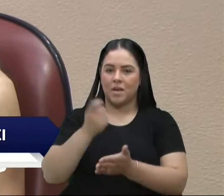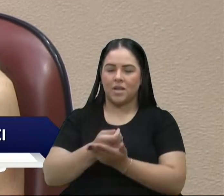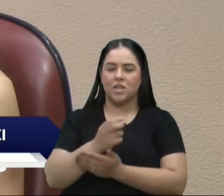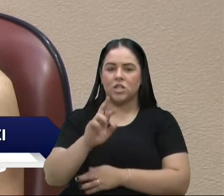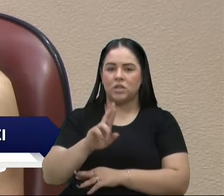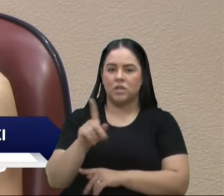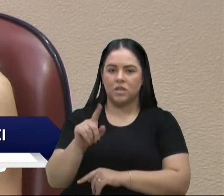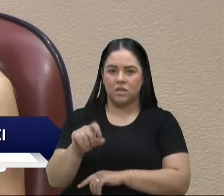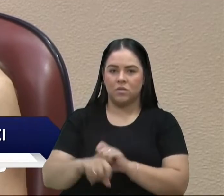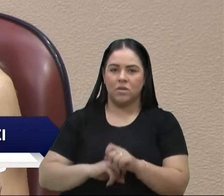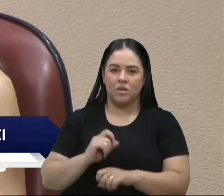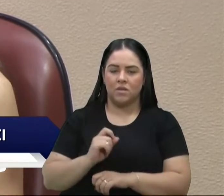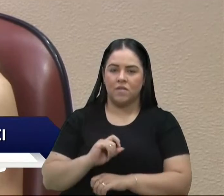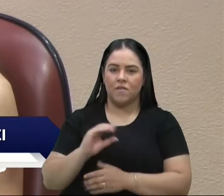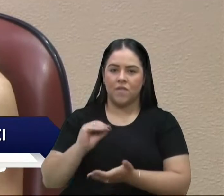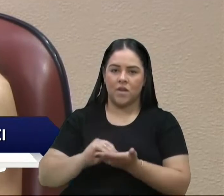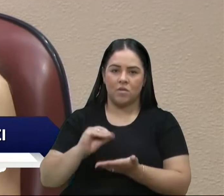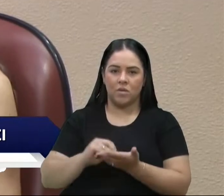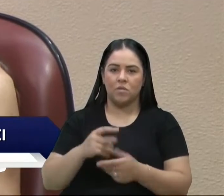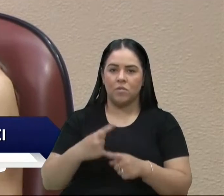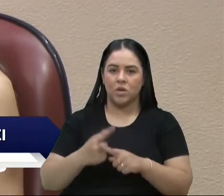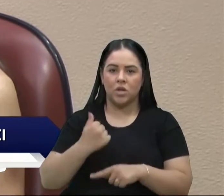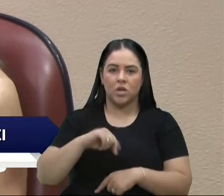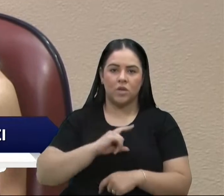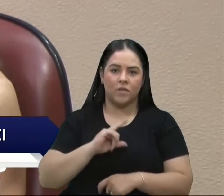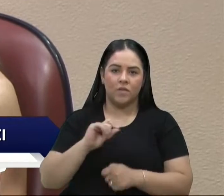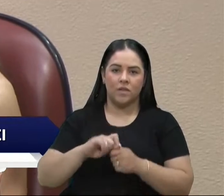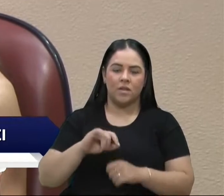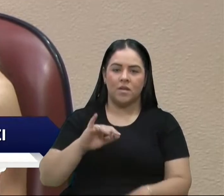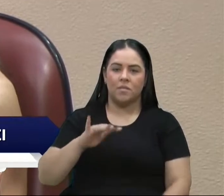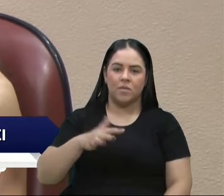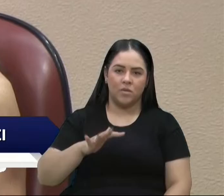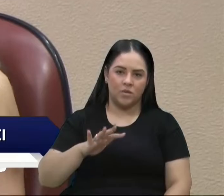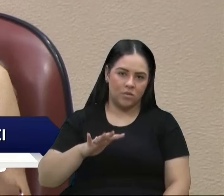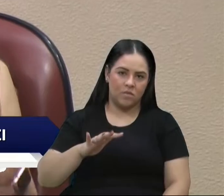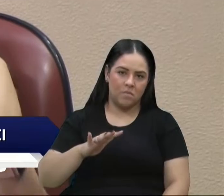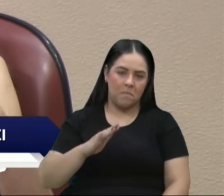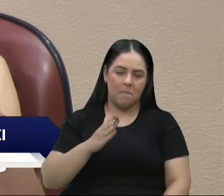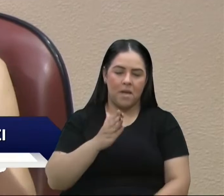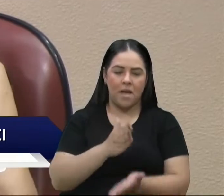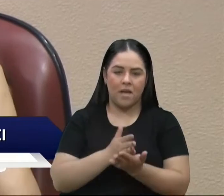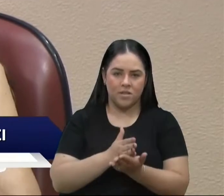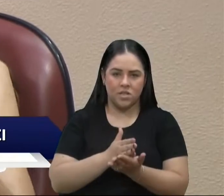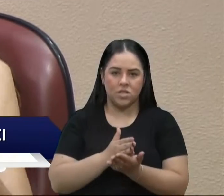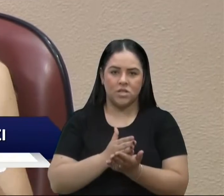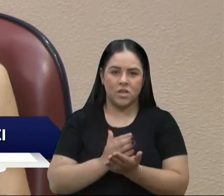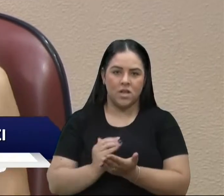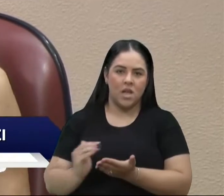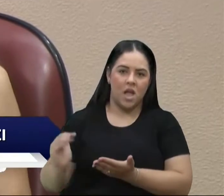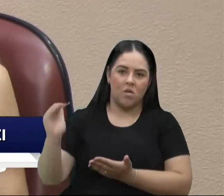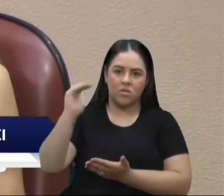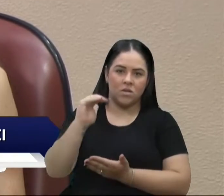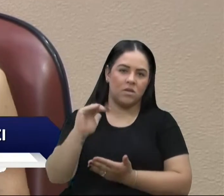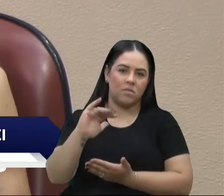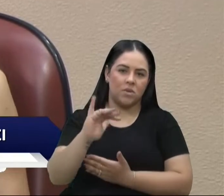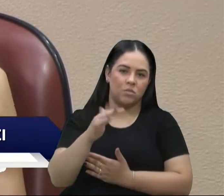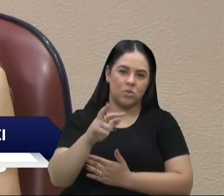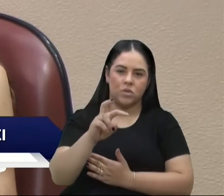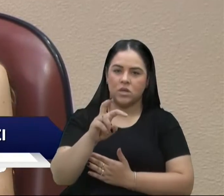diferença. Porque a gente produz média e alta complexidade num valor aproximado